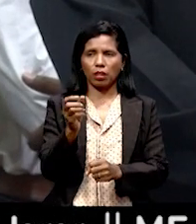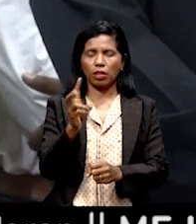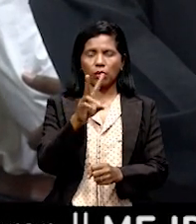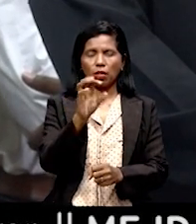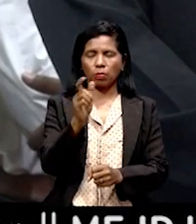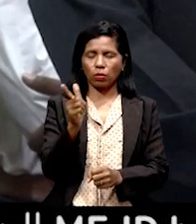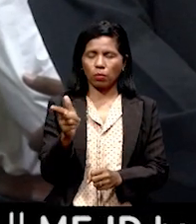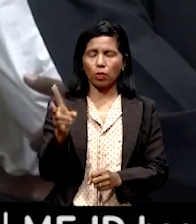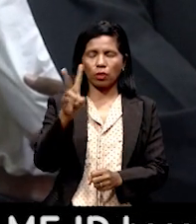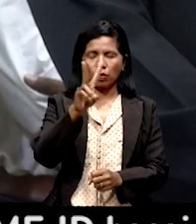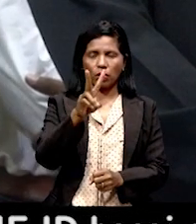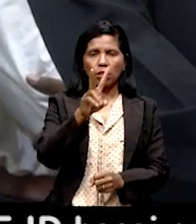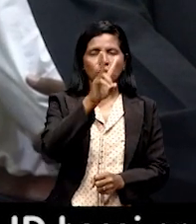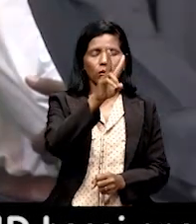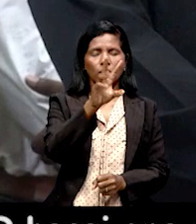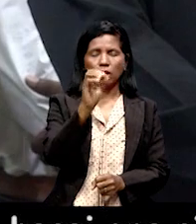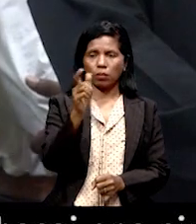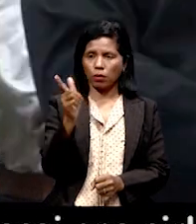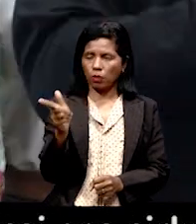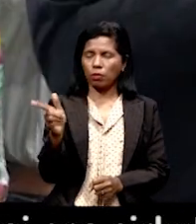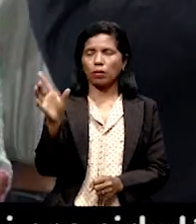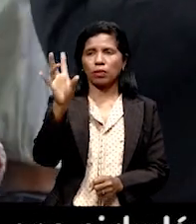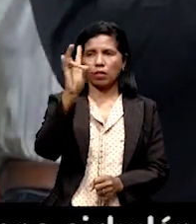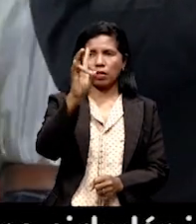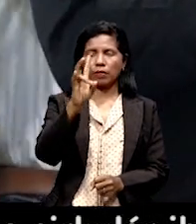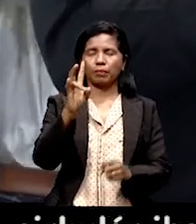2022 até 2027.